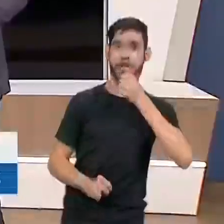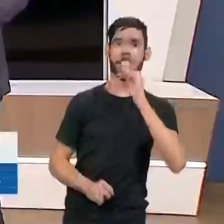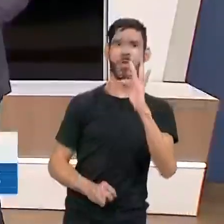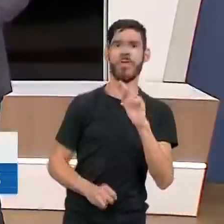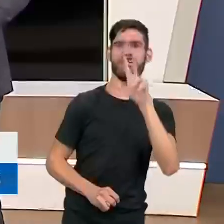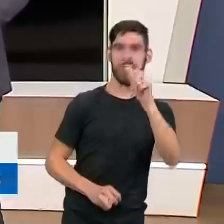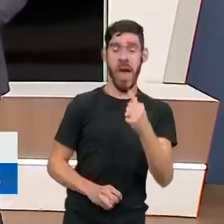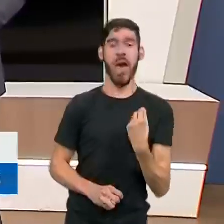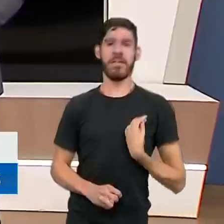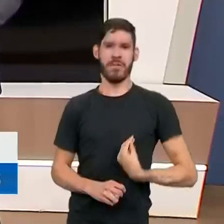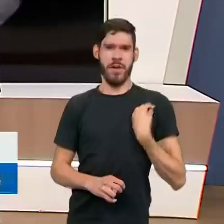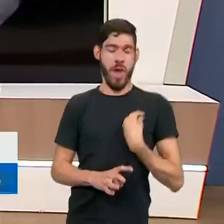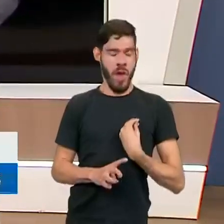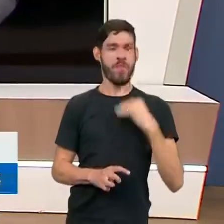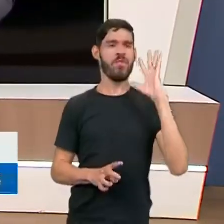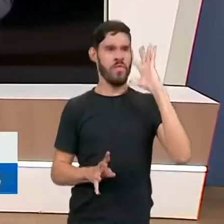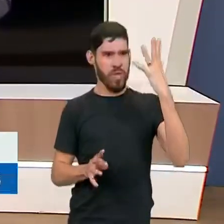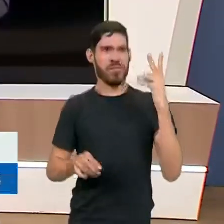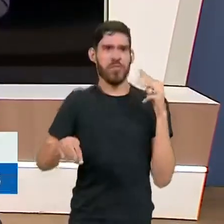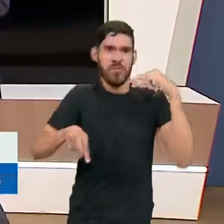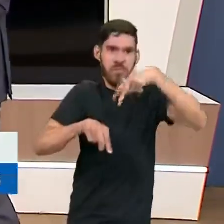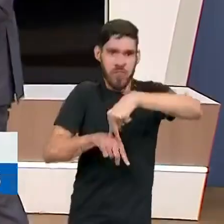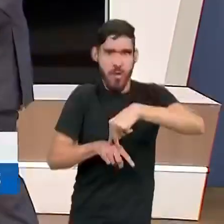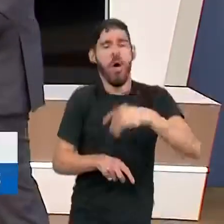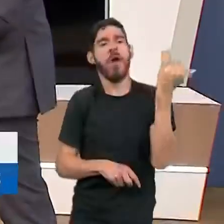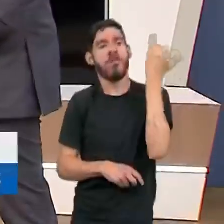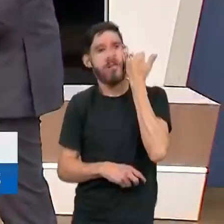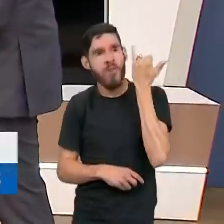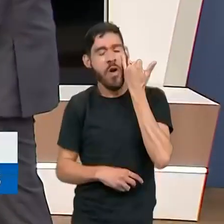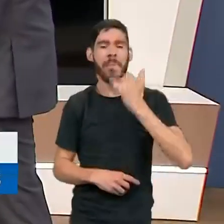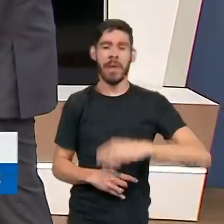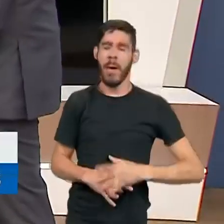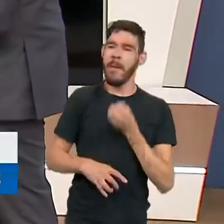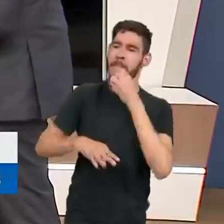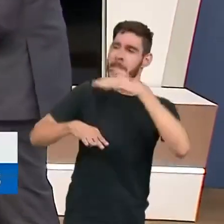Grossi está ao vivo no evento e tem mais informações. Boa noite, Flávia.